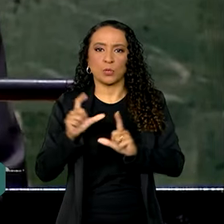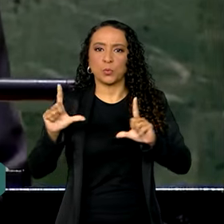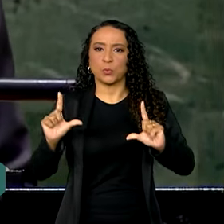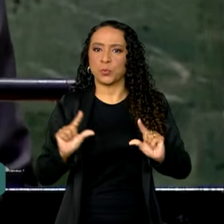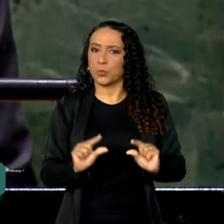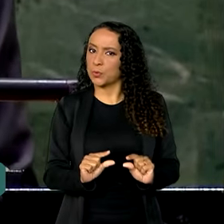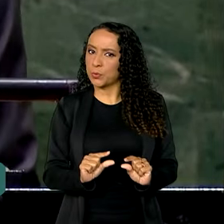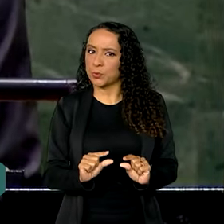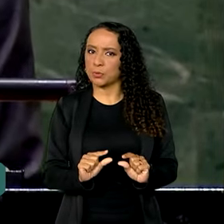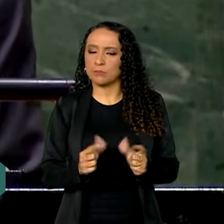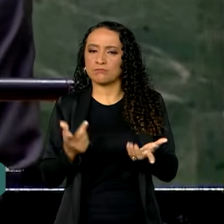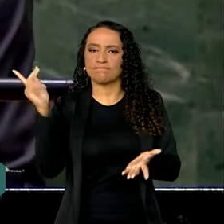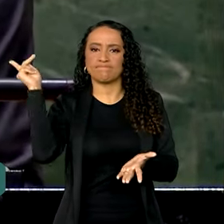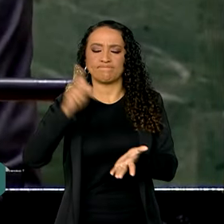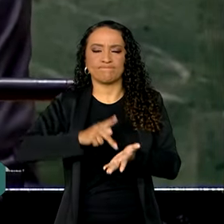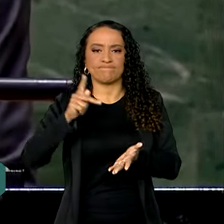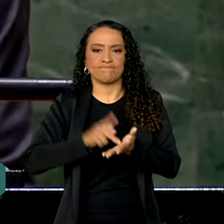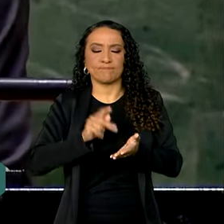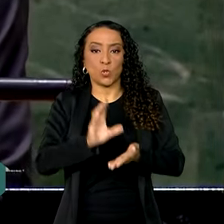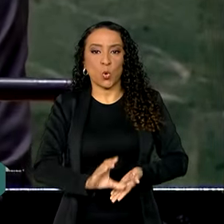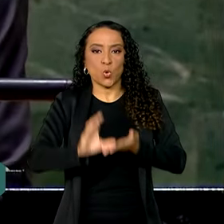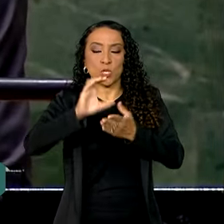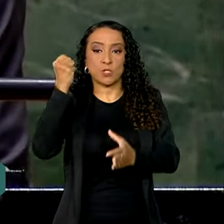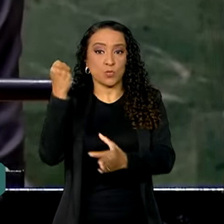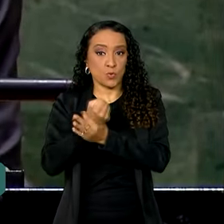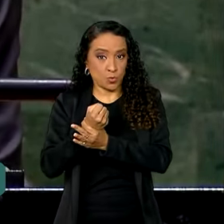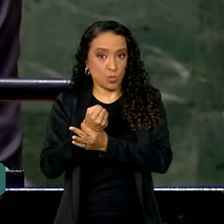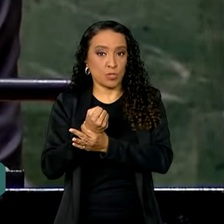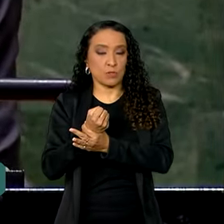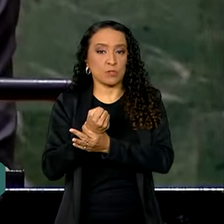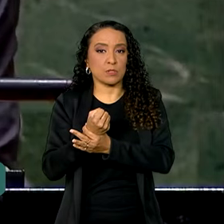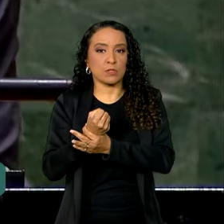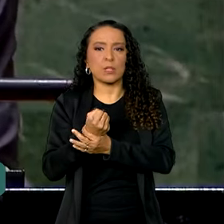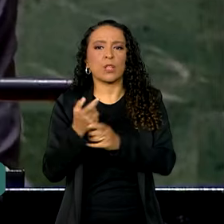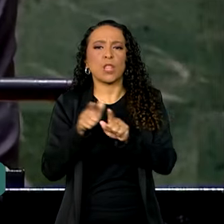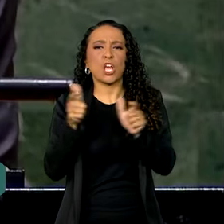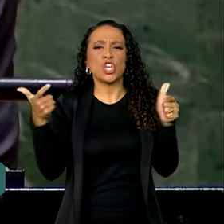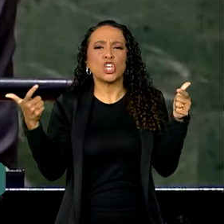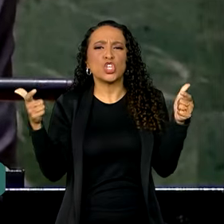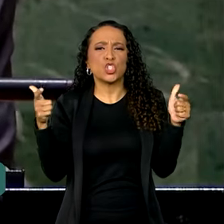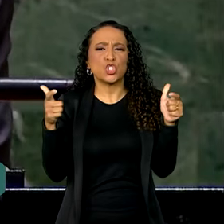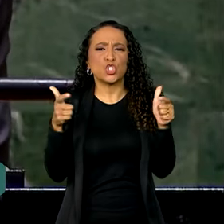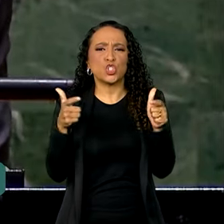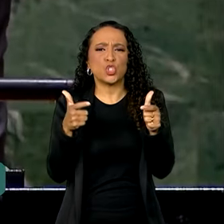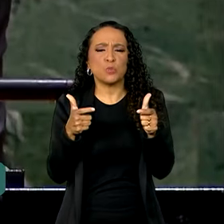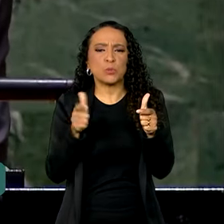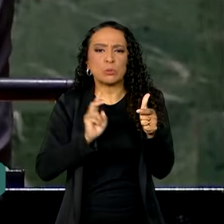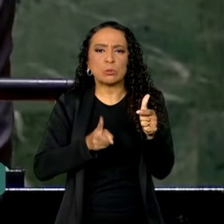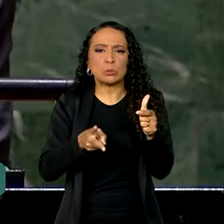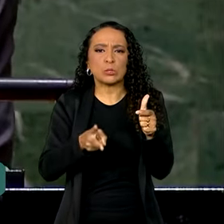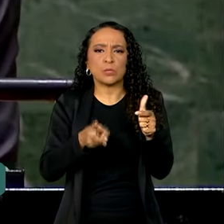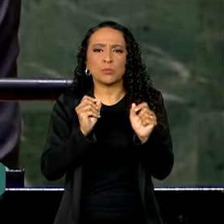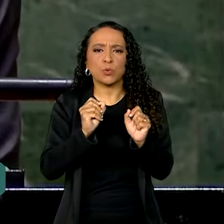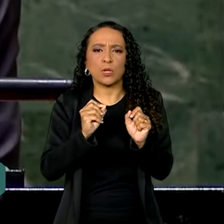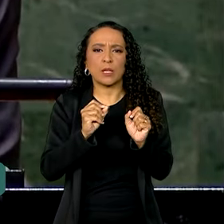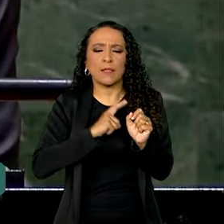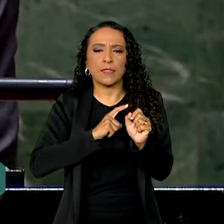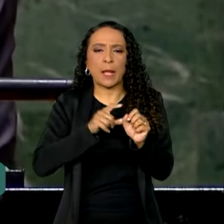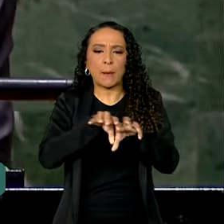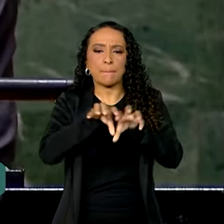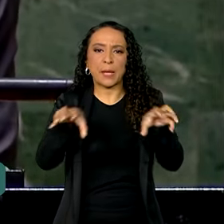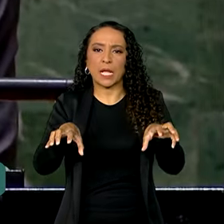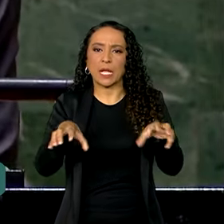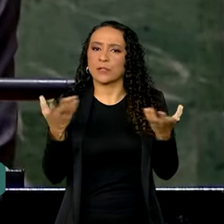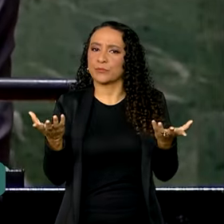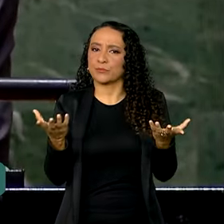esvaziado. A legitimidade do Conselho de Segurança encolhe a cada vez que ele aplica duplos padrões